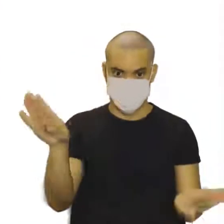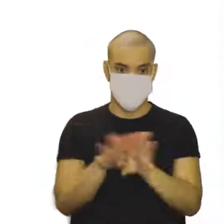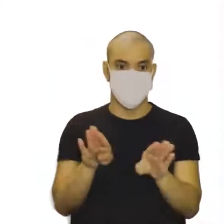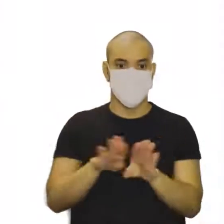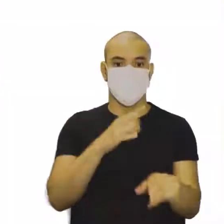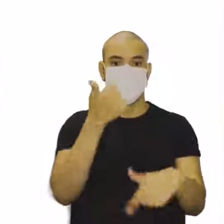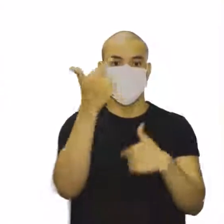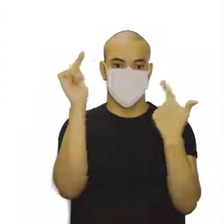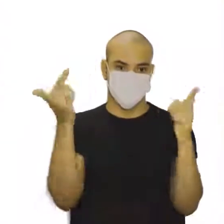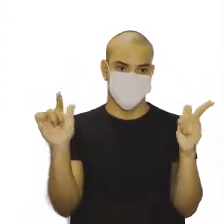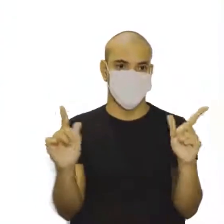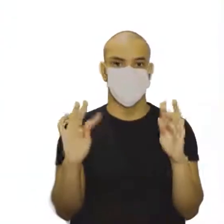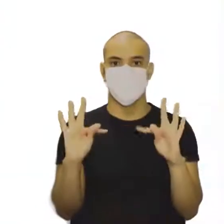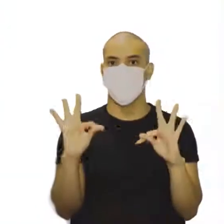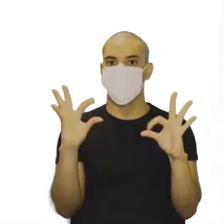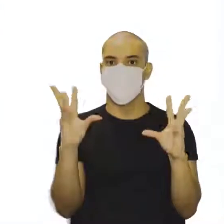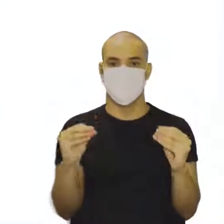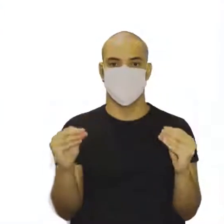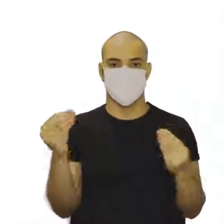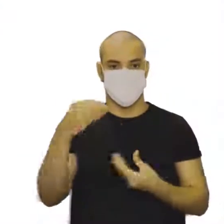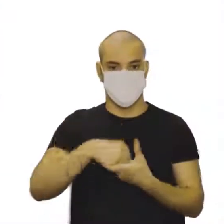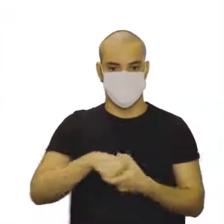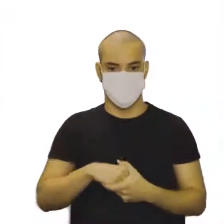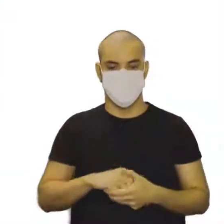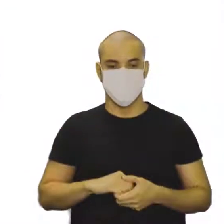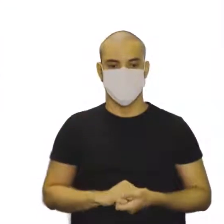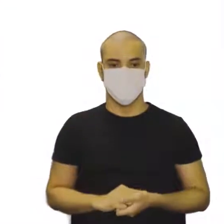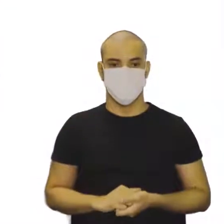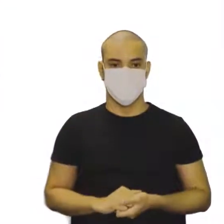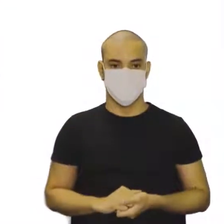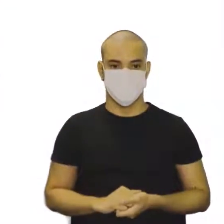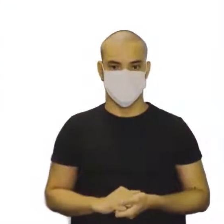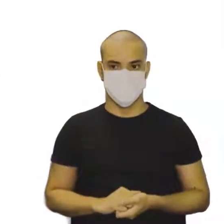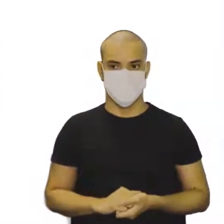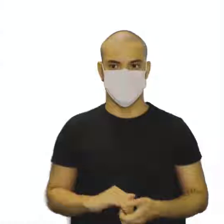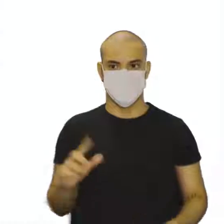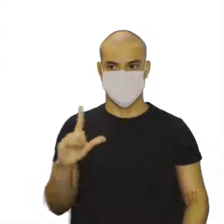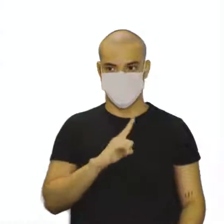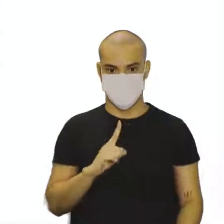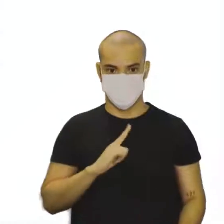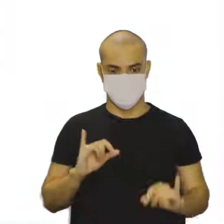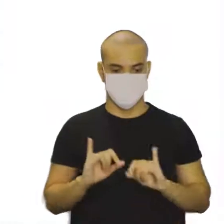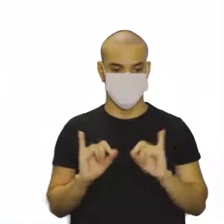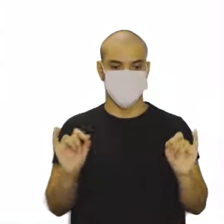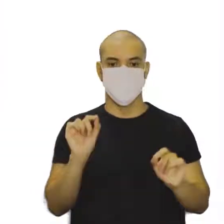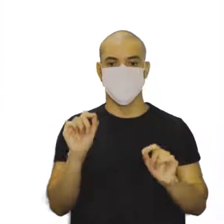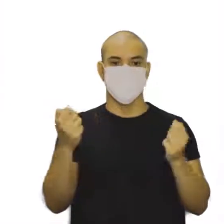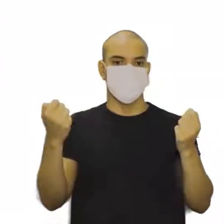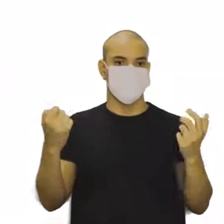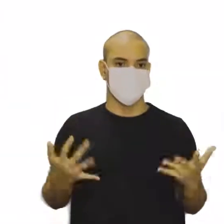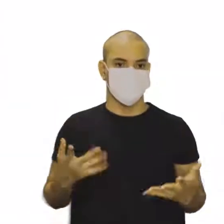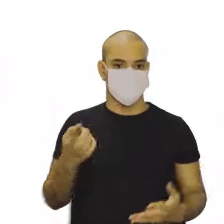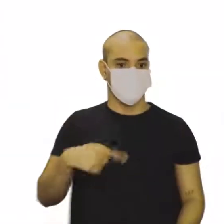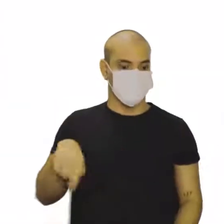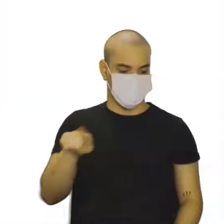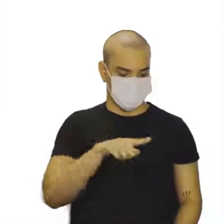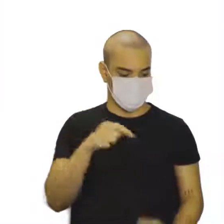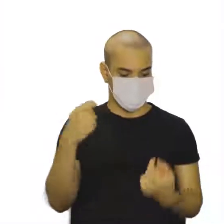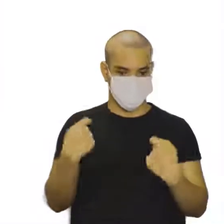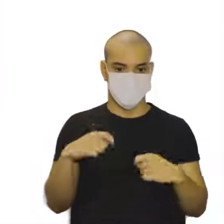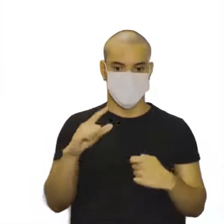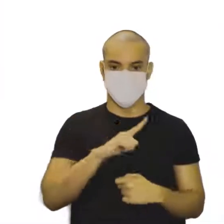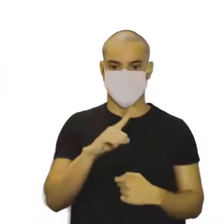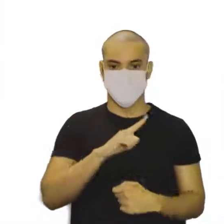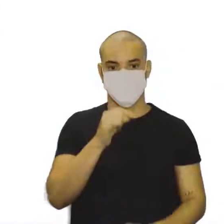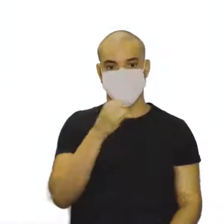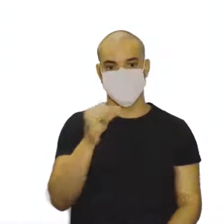ou reflexo sobre toda a rede, ok? Então, teve curto, o que eu falei para vocês? Eu vou ter